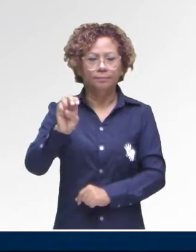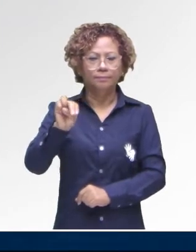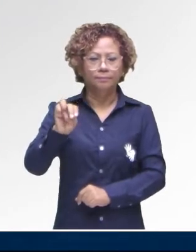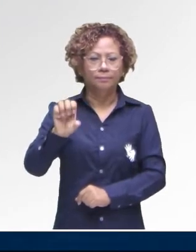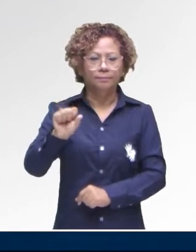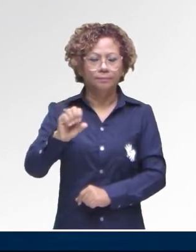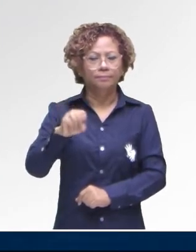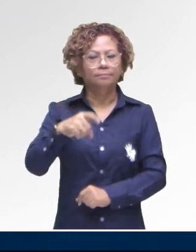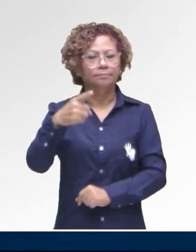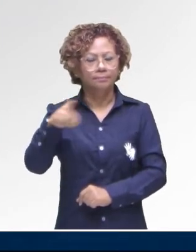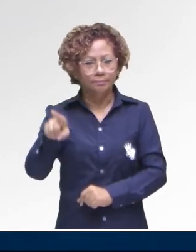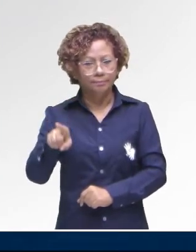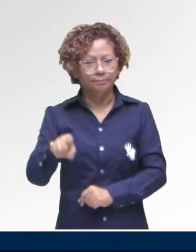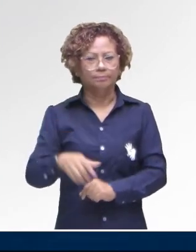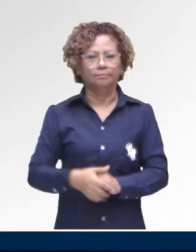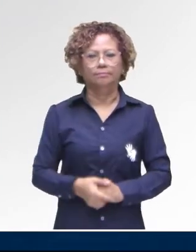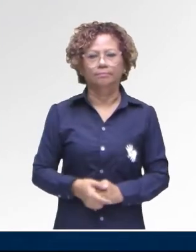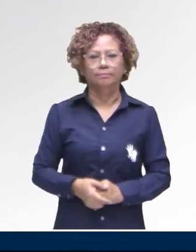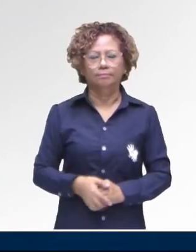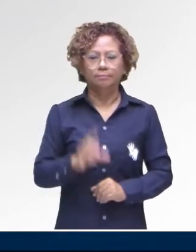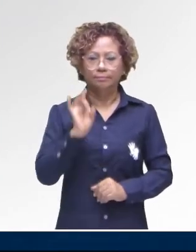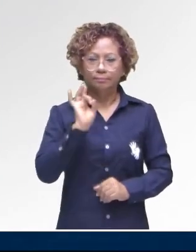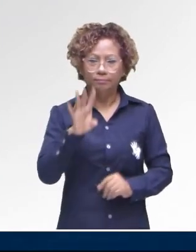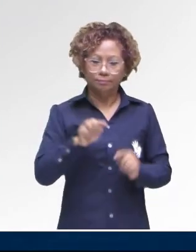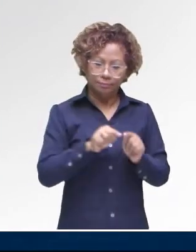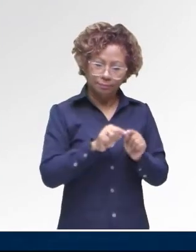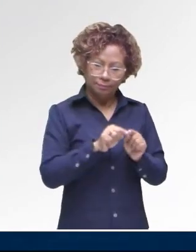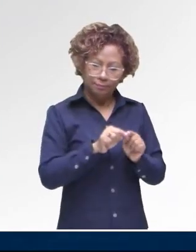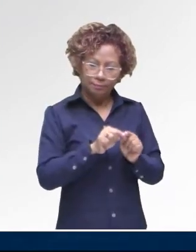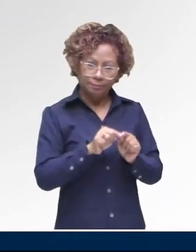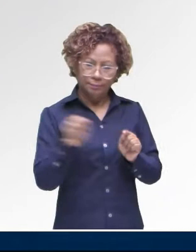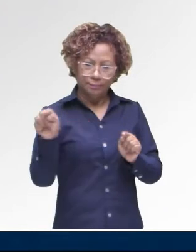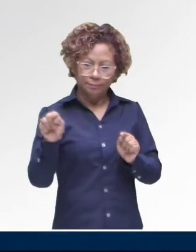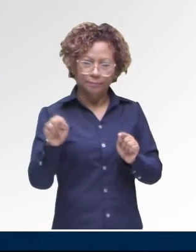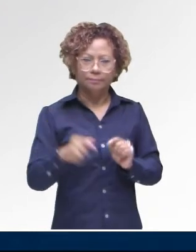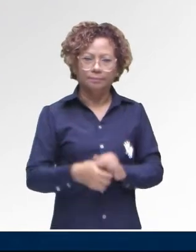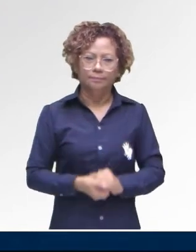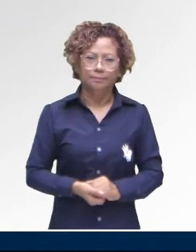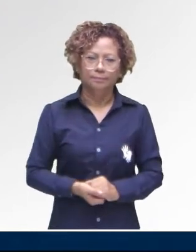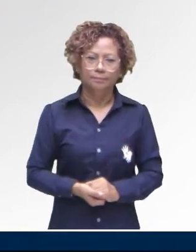única dimensão. Ok?